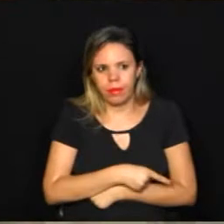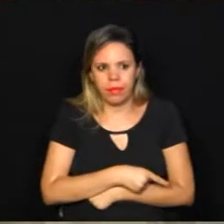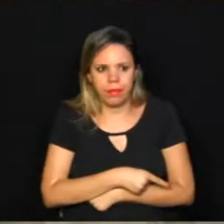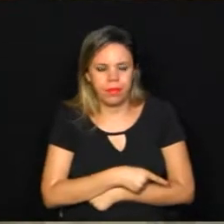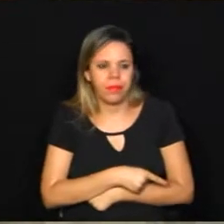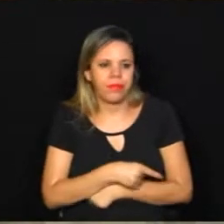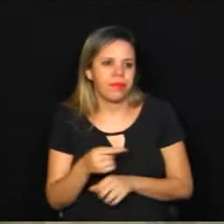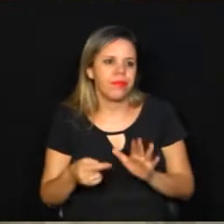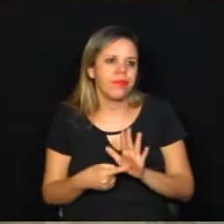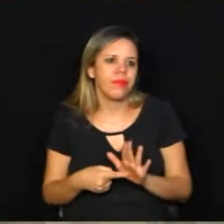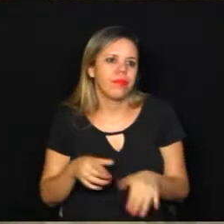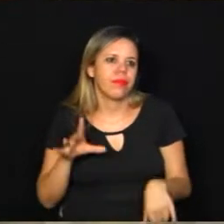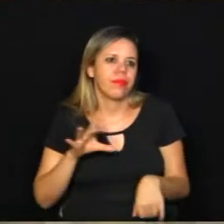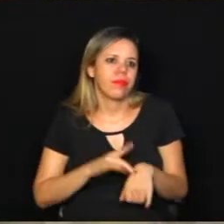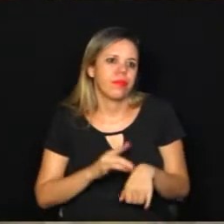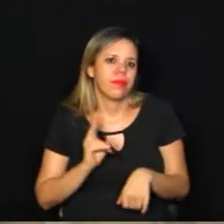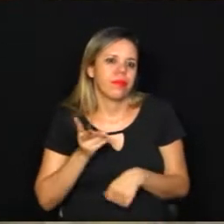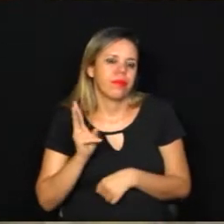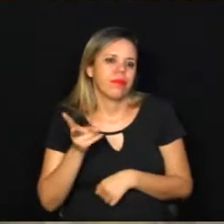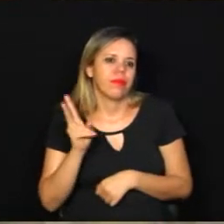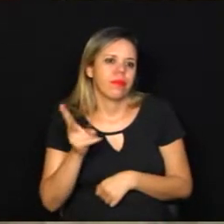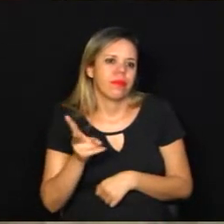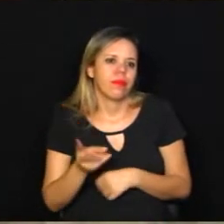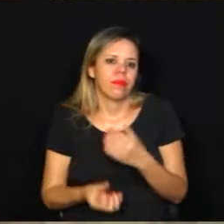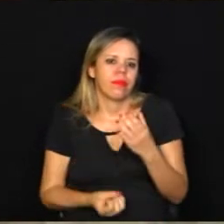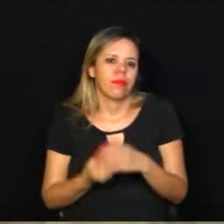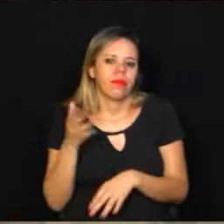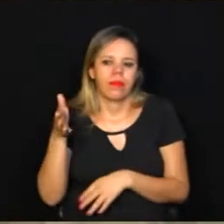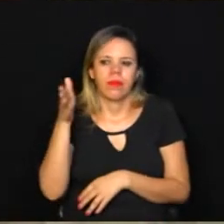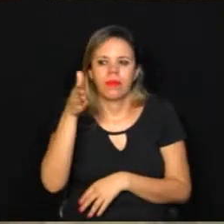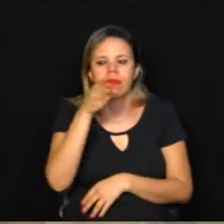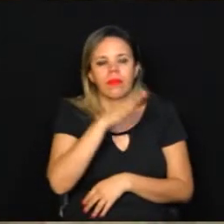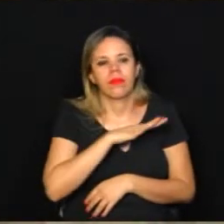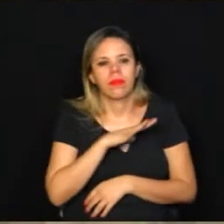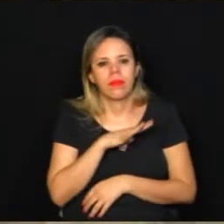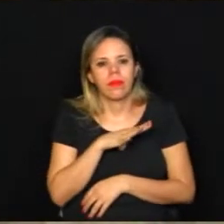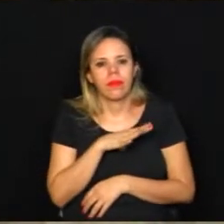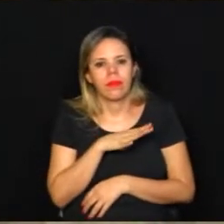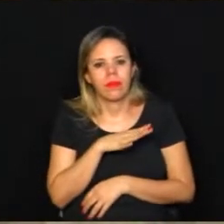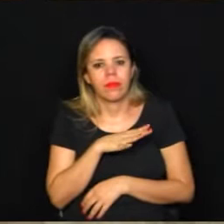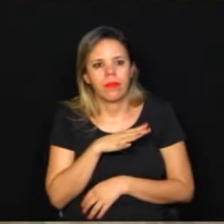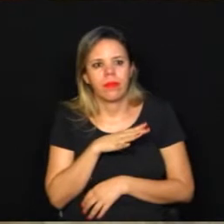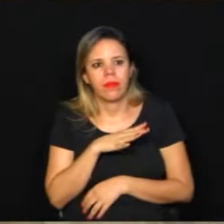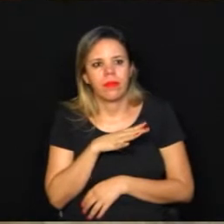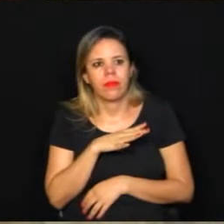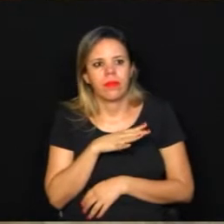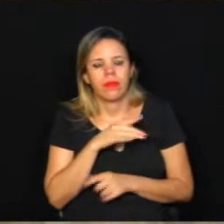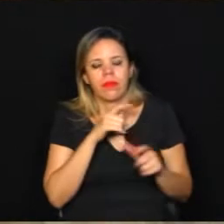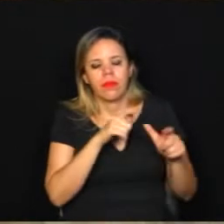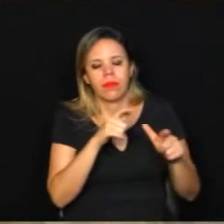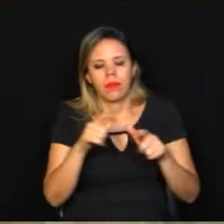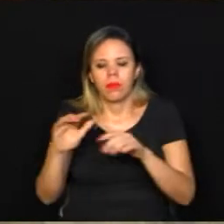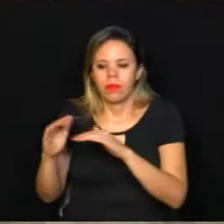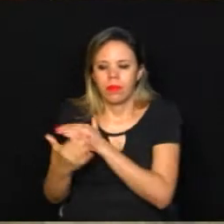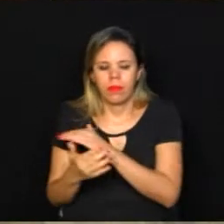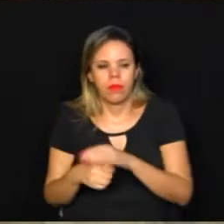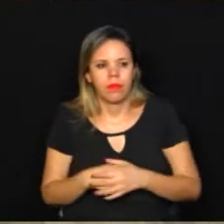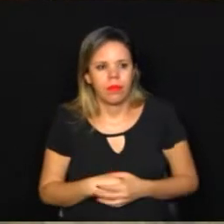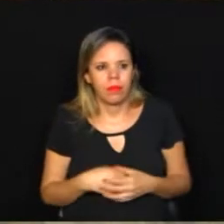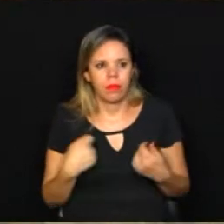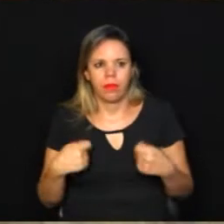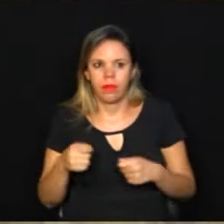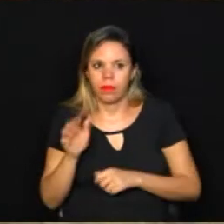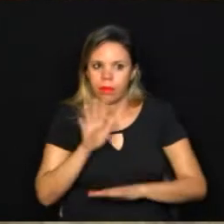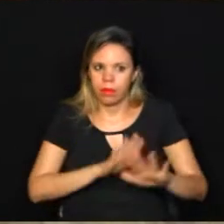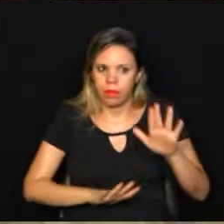Isso mostra que a doença ela continua circulando por toda a cidade, por todos os bairros. Então nós precisamos